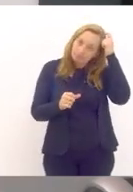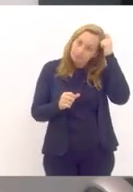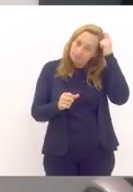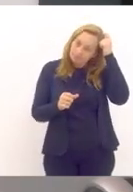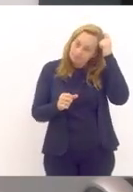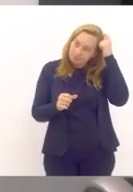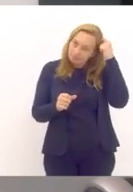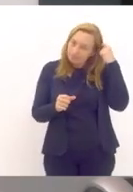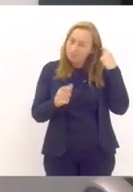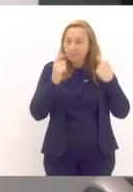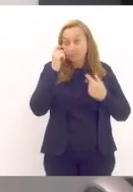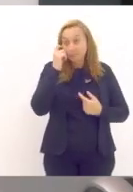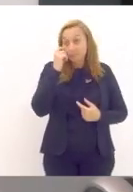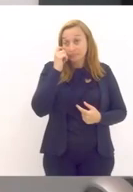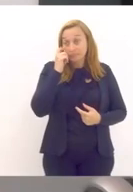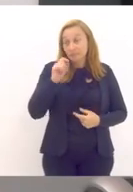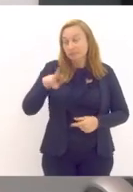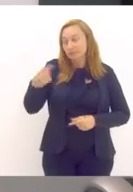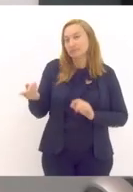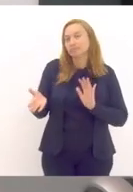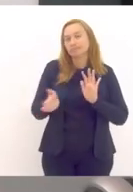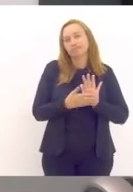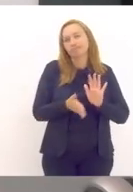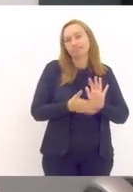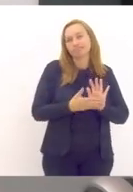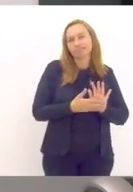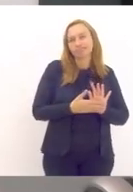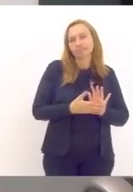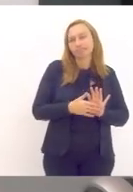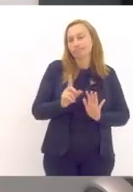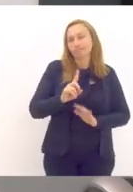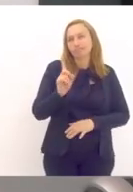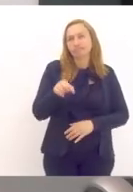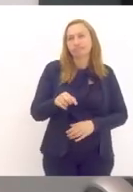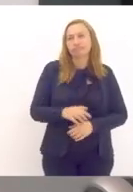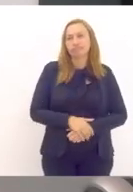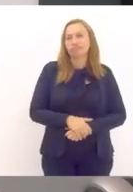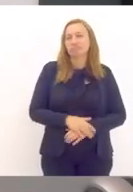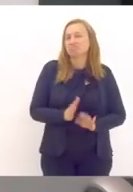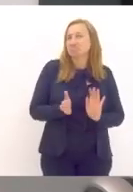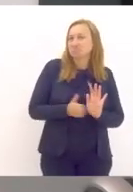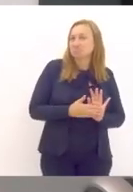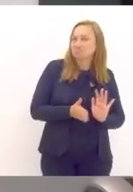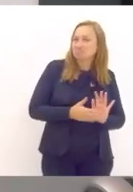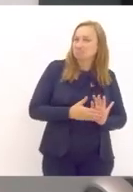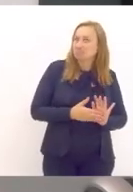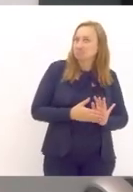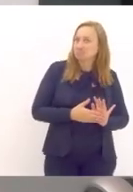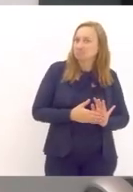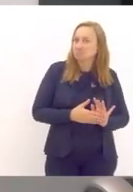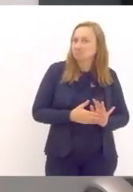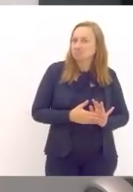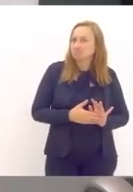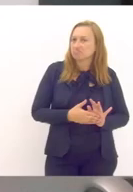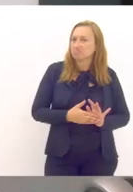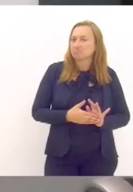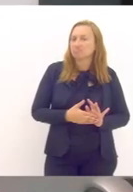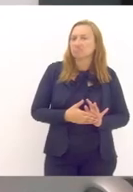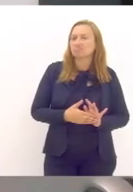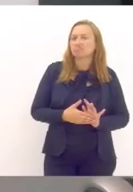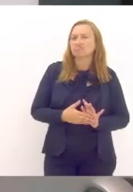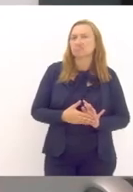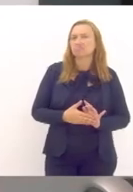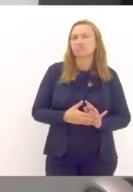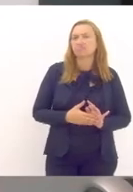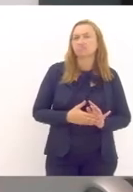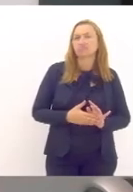mudança de parâmetros. Foi uma outra proposta, que não era a proposta que entendia